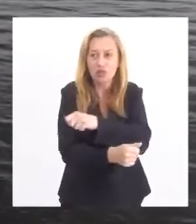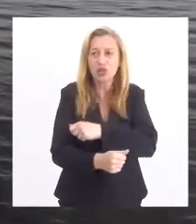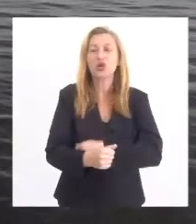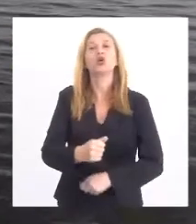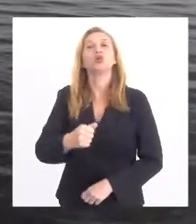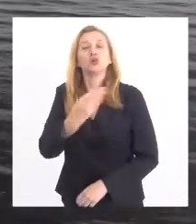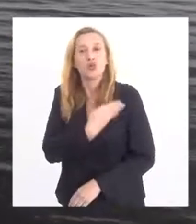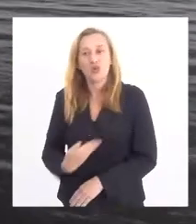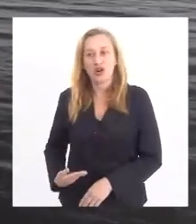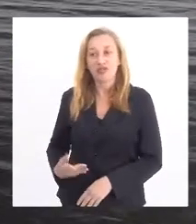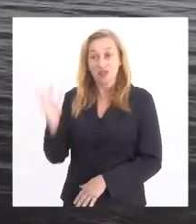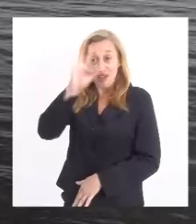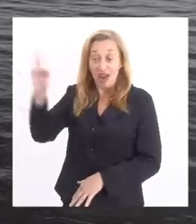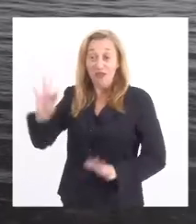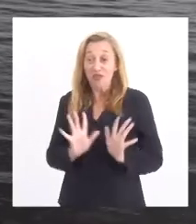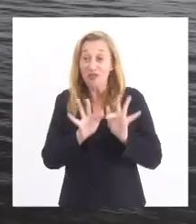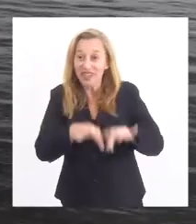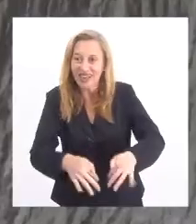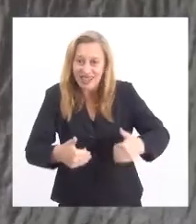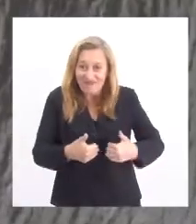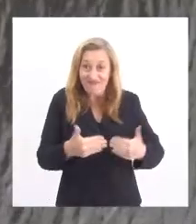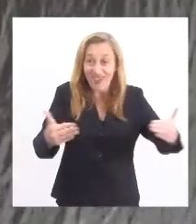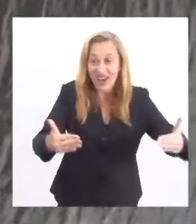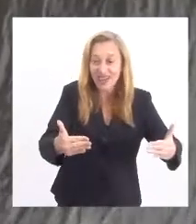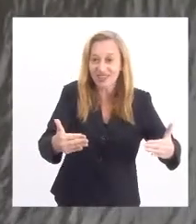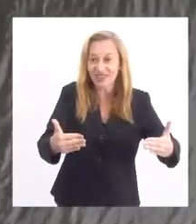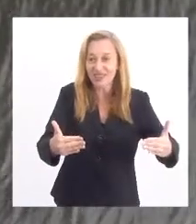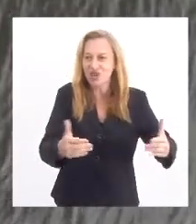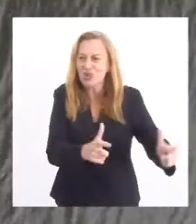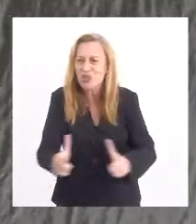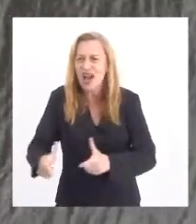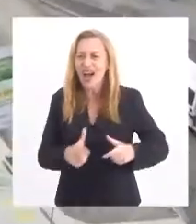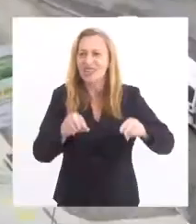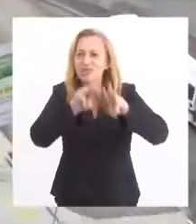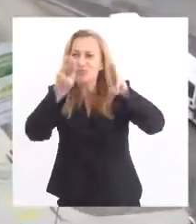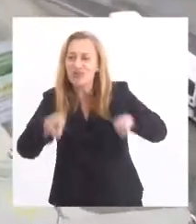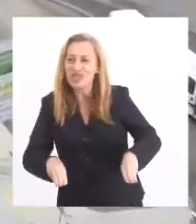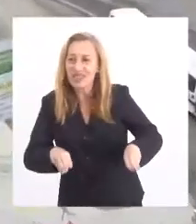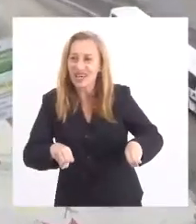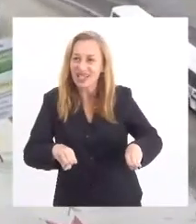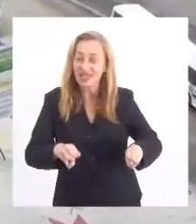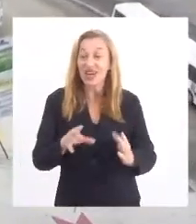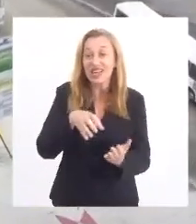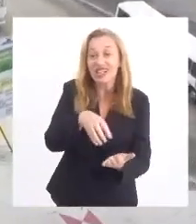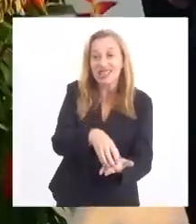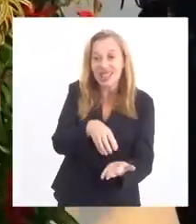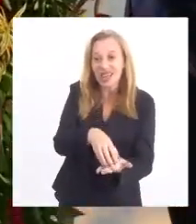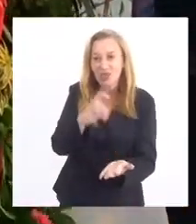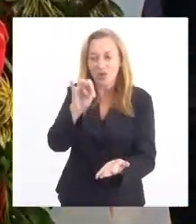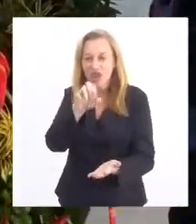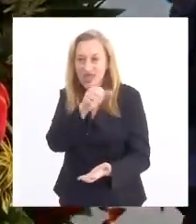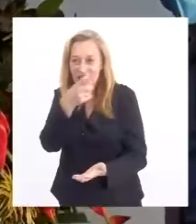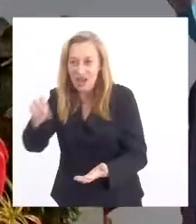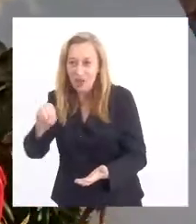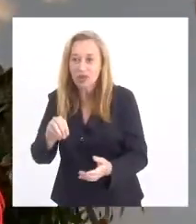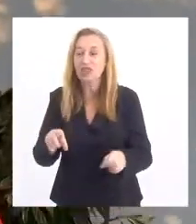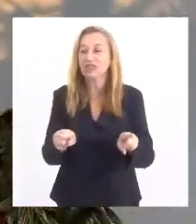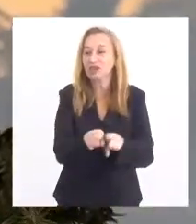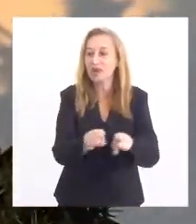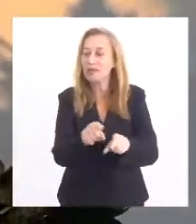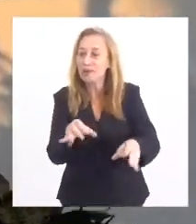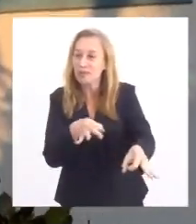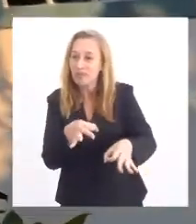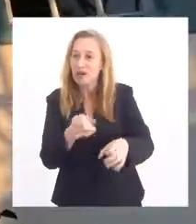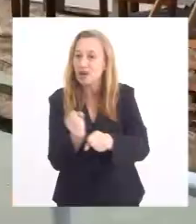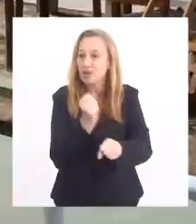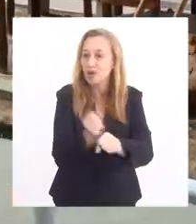e foram concluídos inaugurado fórmulas museus centros de Convenções restaurações de igreja e de